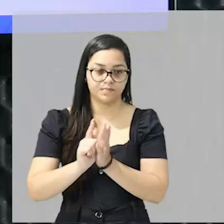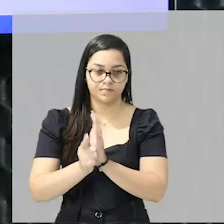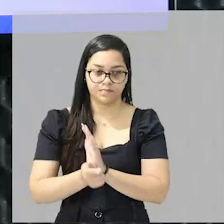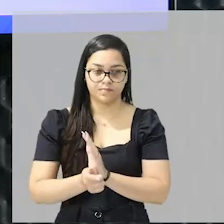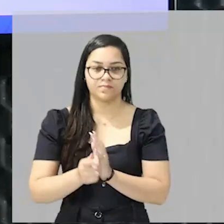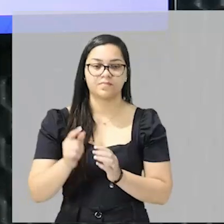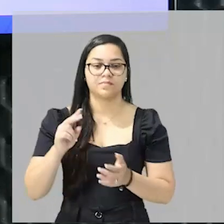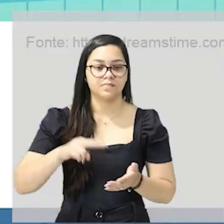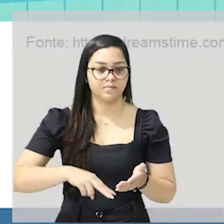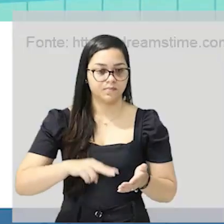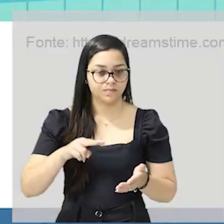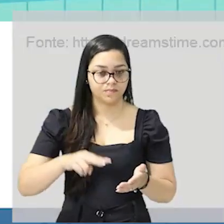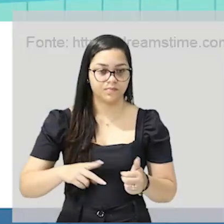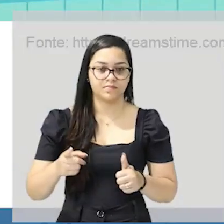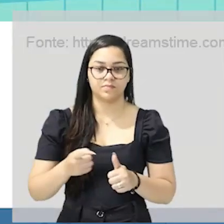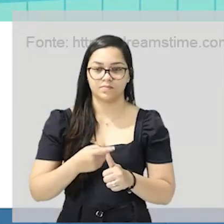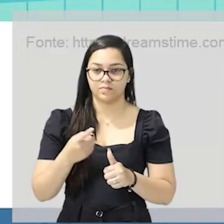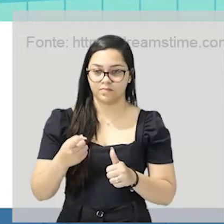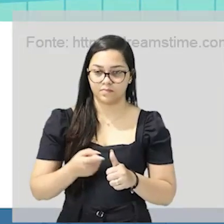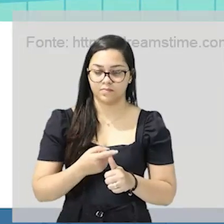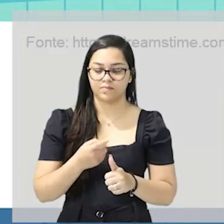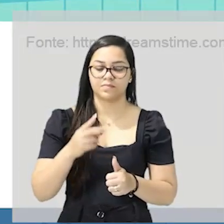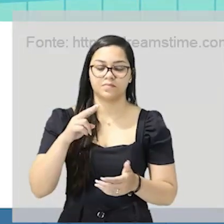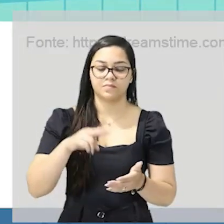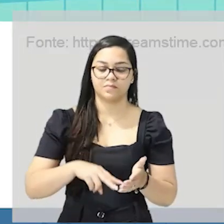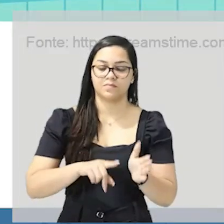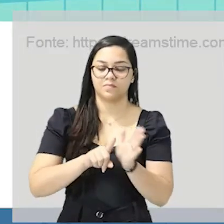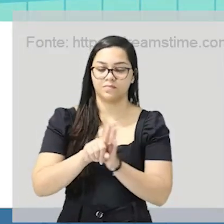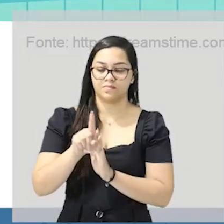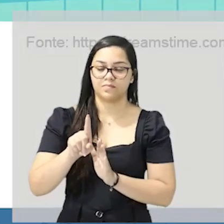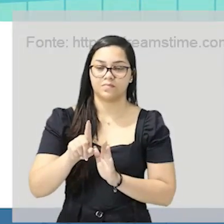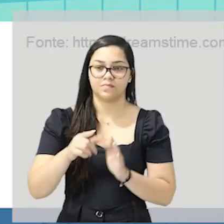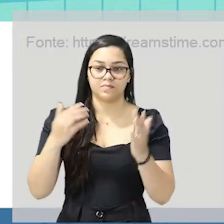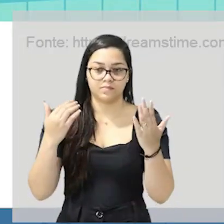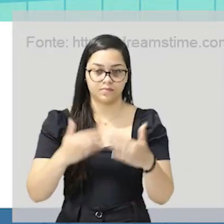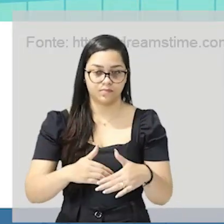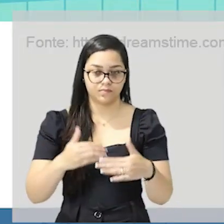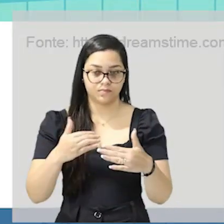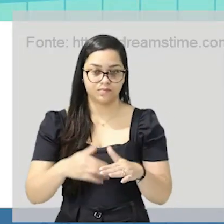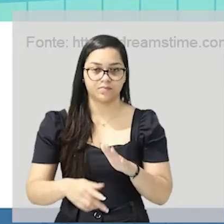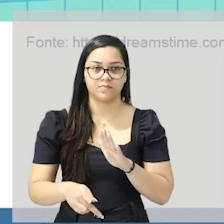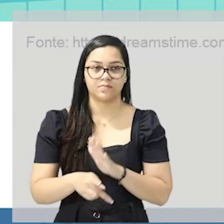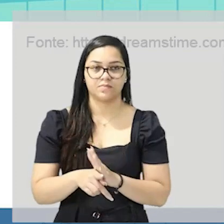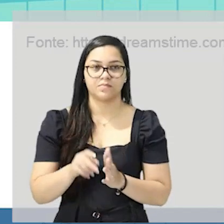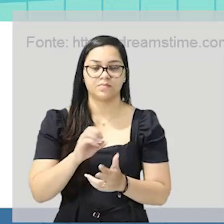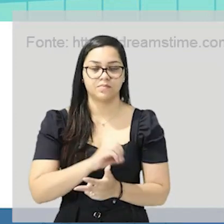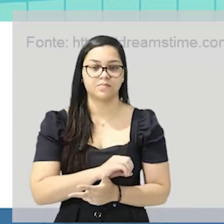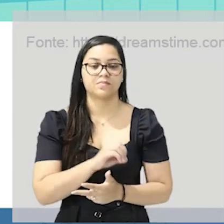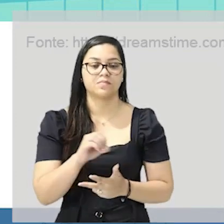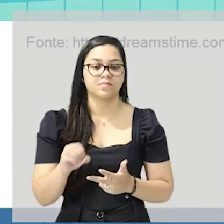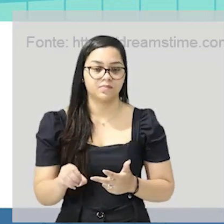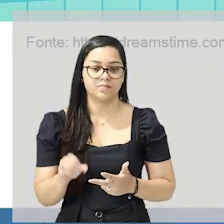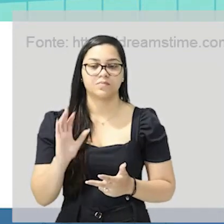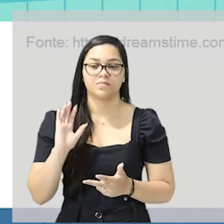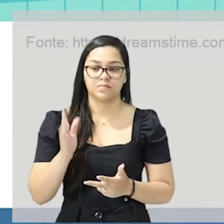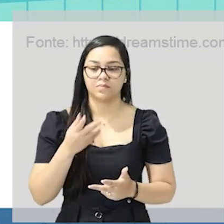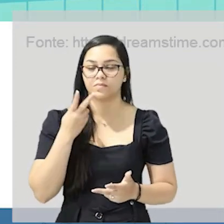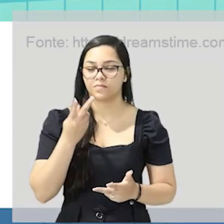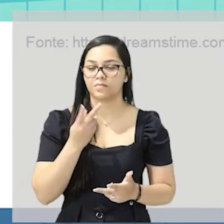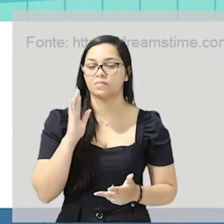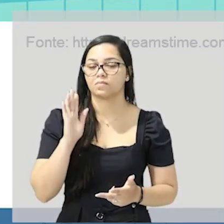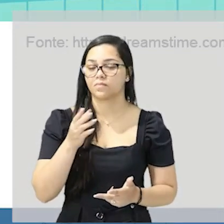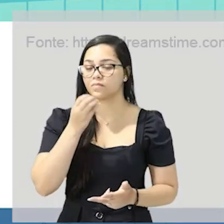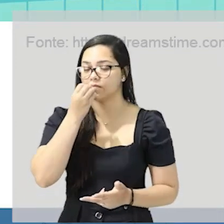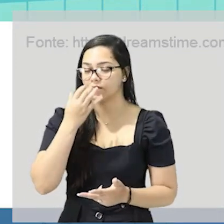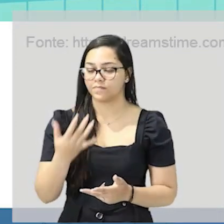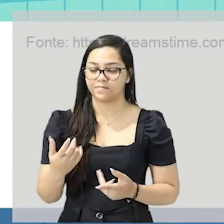Faça a leitura da questão primeiro, lê o enunciado. Isso na prova do Enem é meio caminho andado, pessoal.